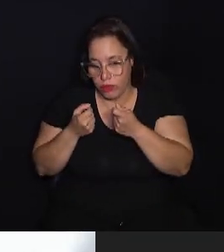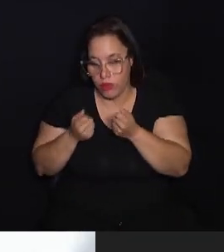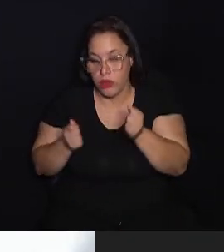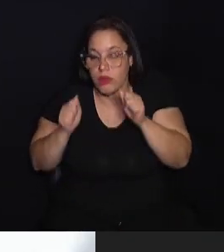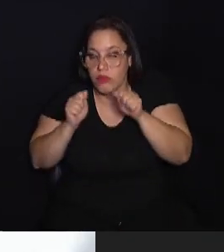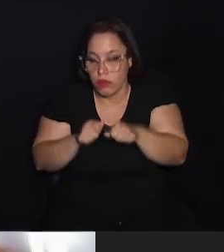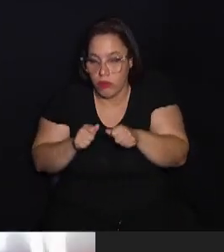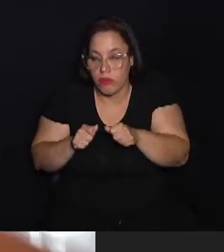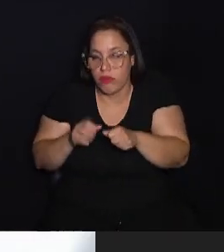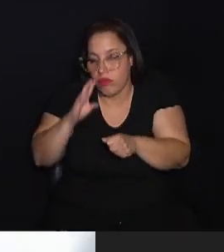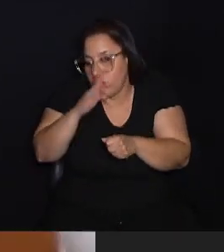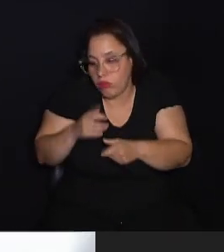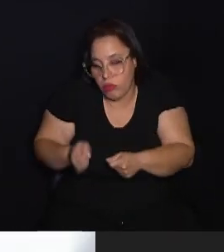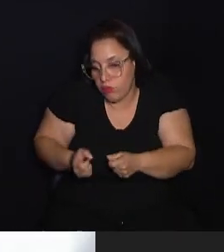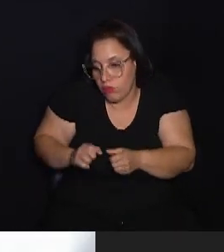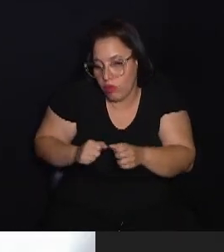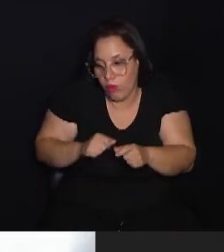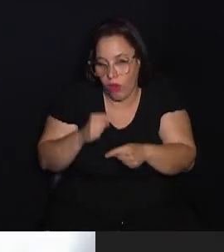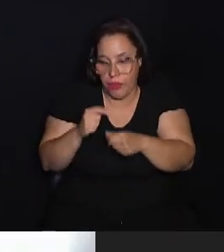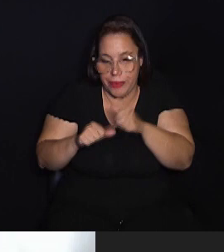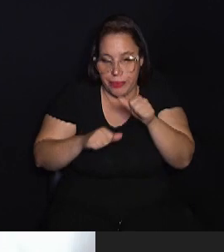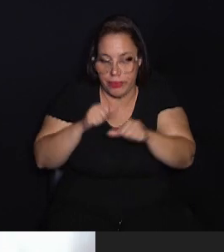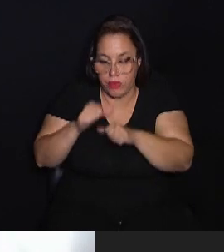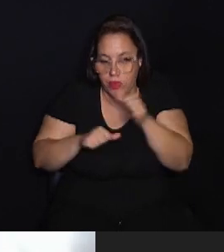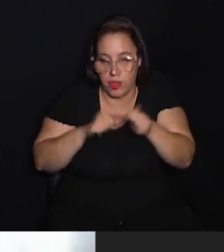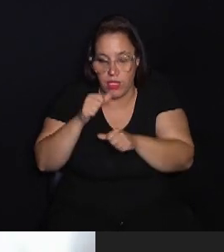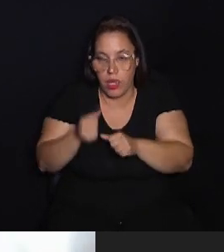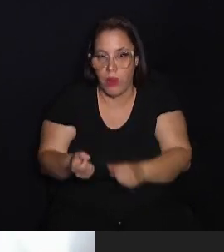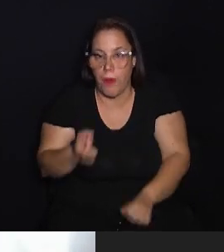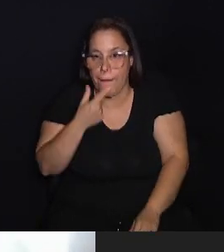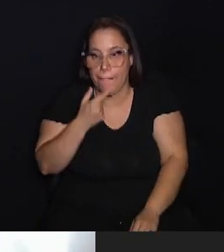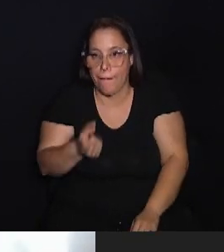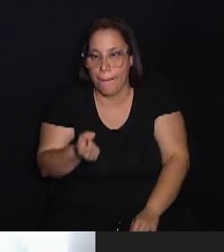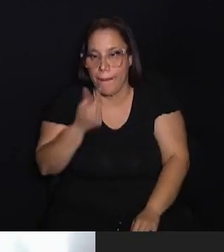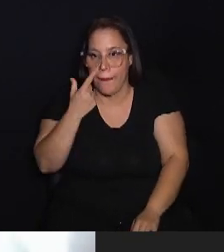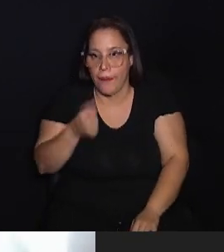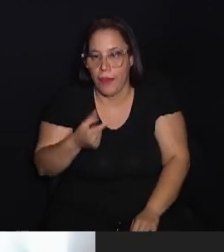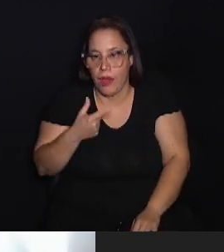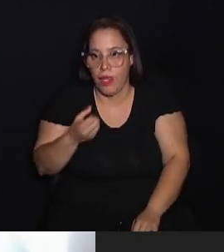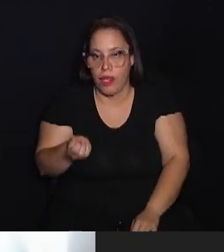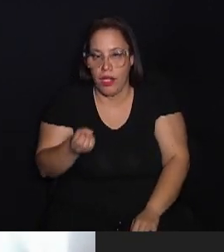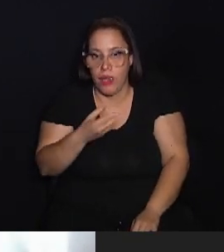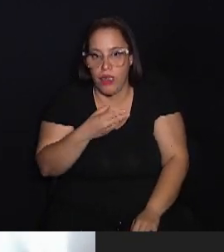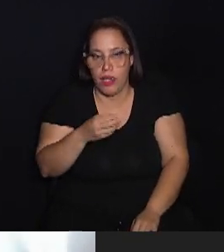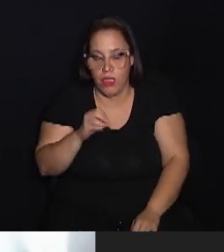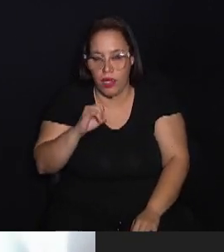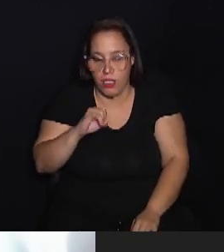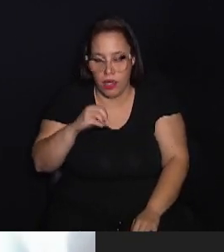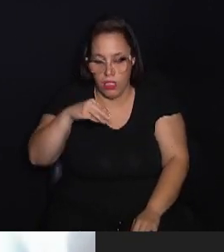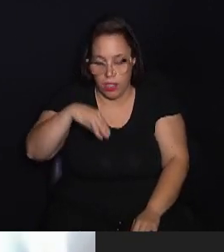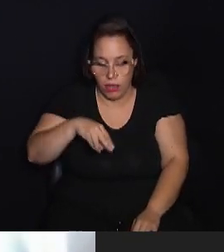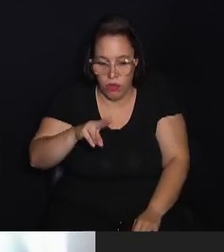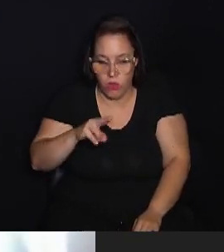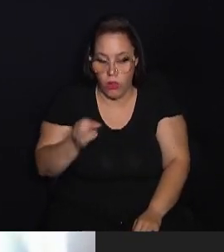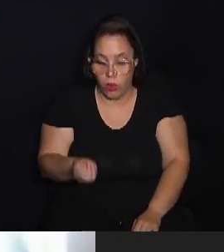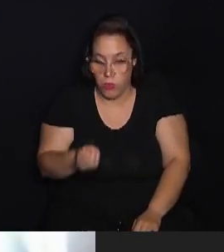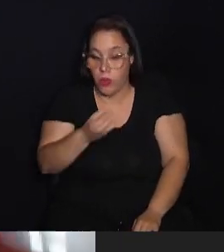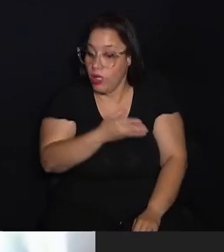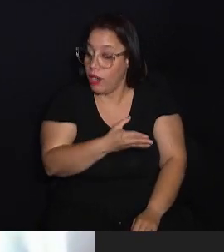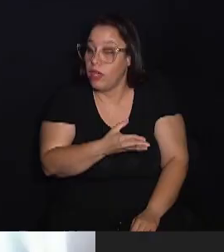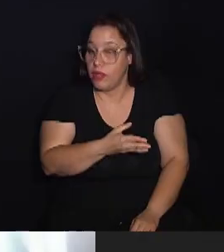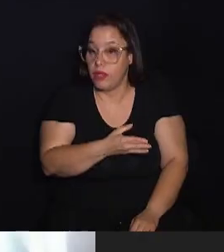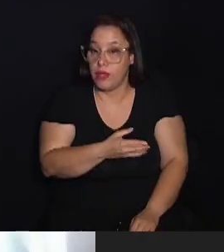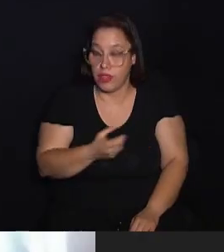possibilitou o desenvolvimento de novas drogas. Entre elas, a chamada imunoterapia moderna.